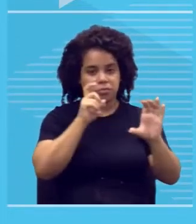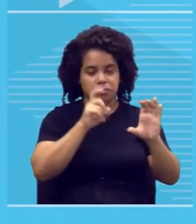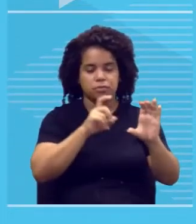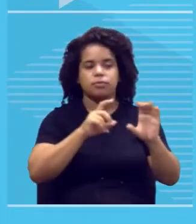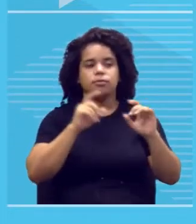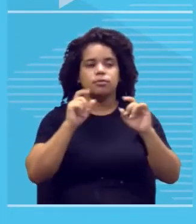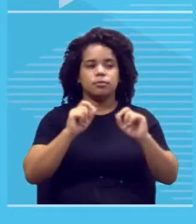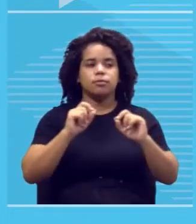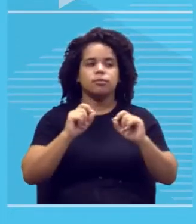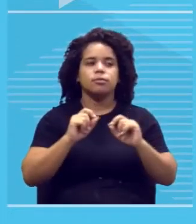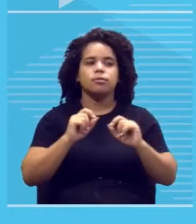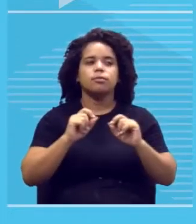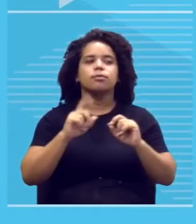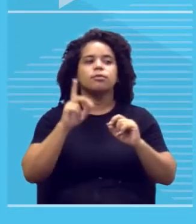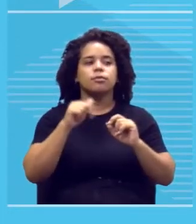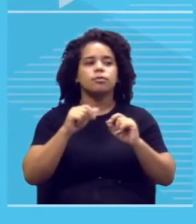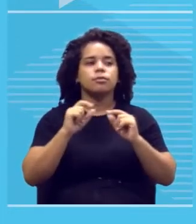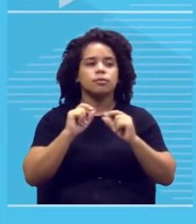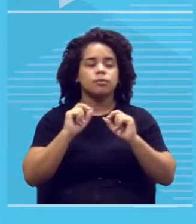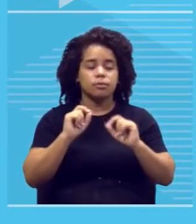é que estabiliza